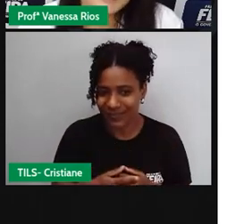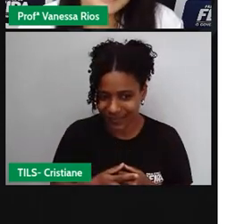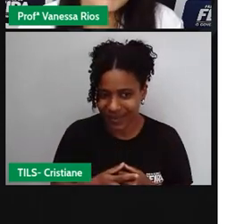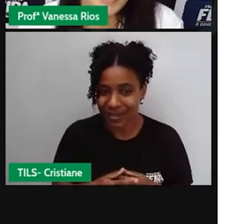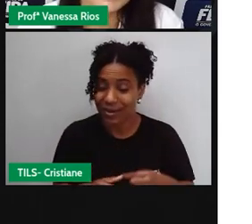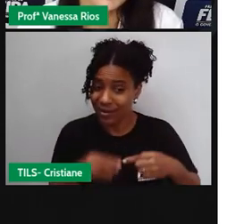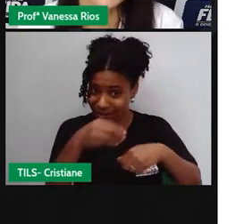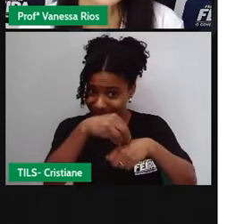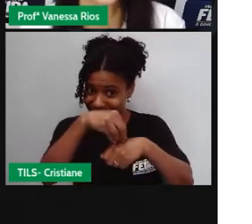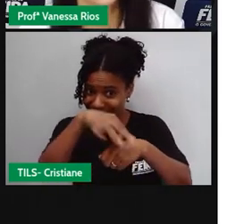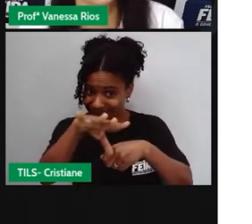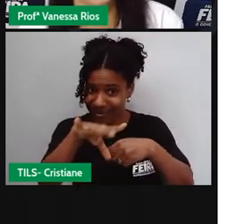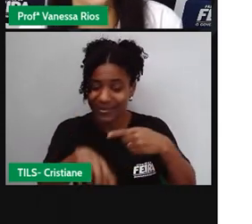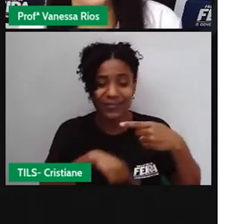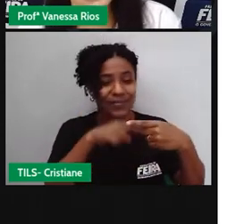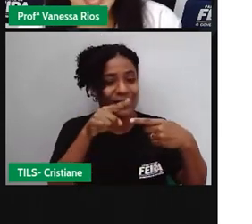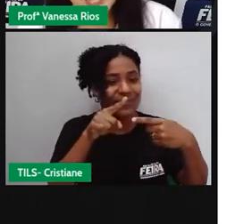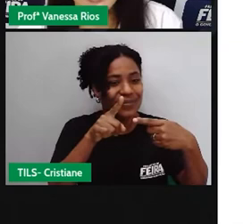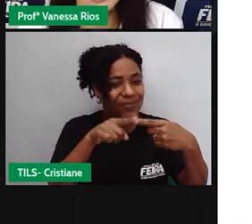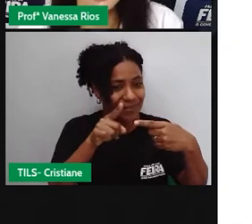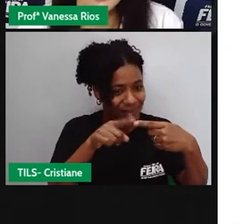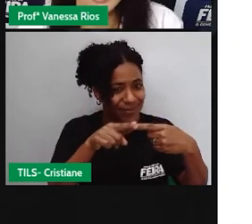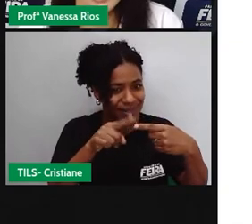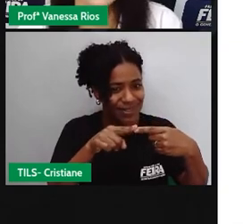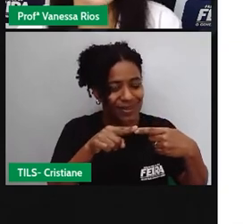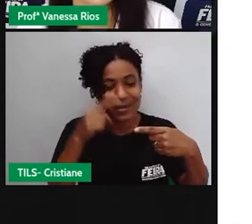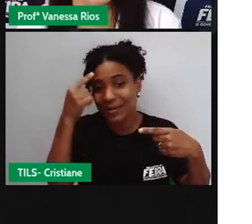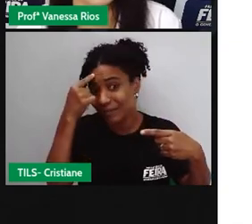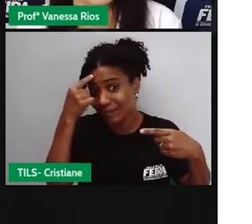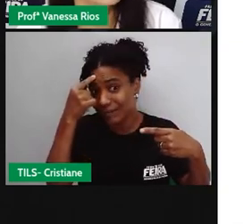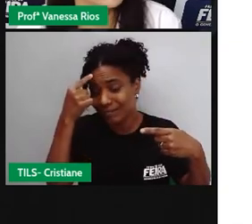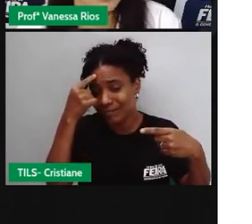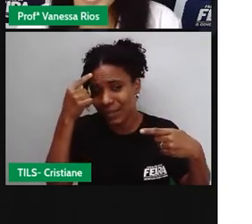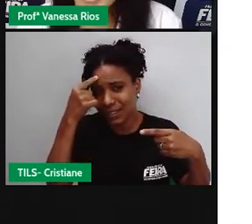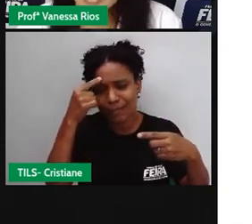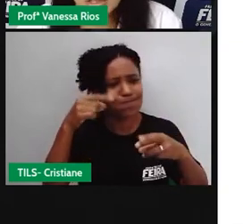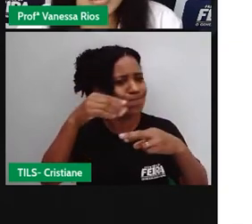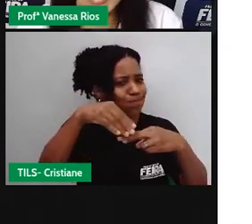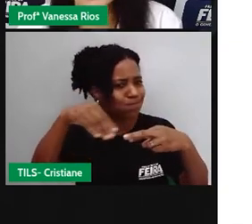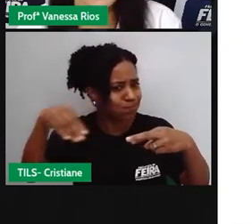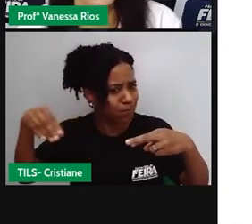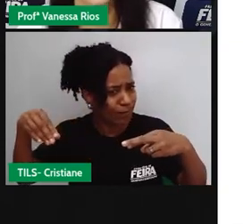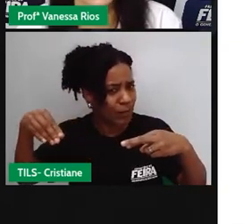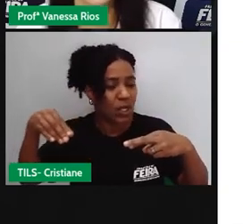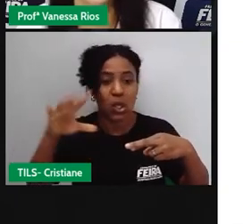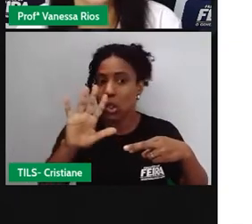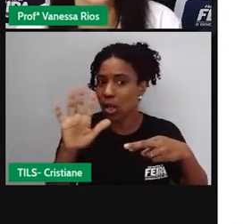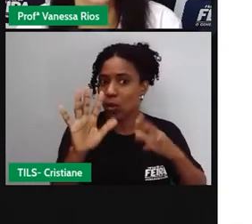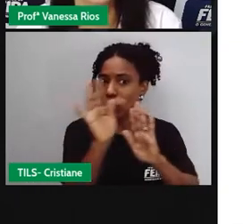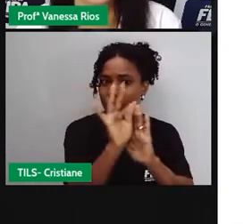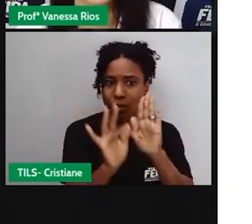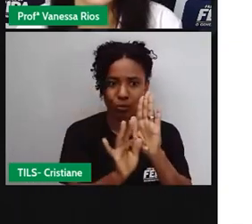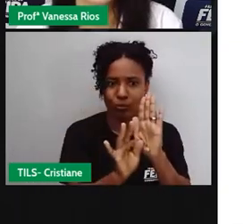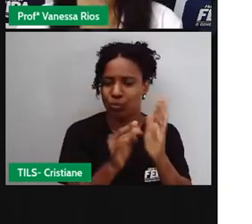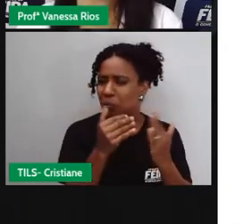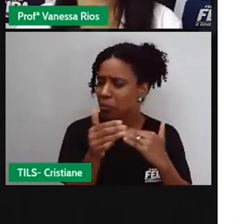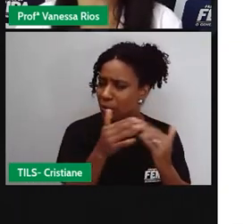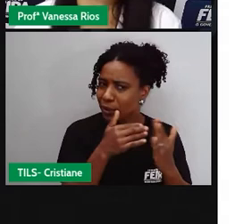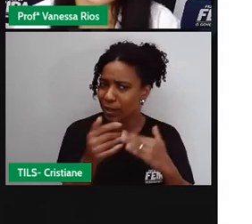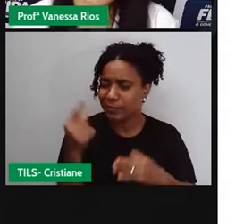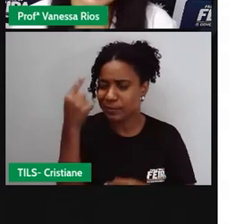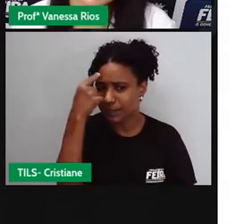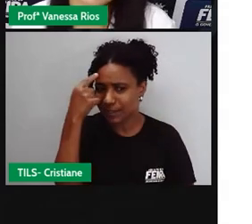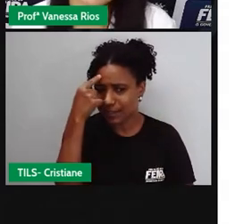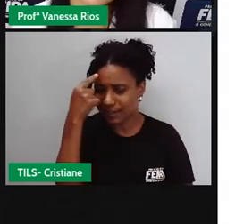A primeiro passo que a gente tem que pensar, né, ao escrever qualquer texto, não só a literatura de cordel, é escolher